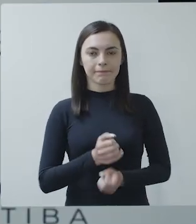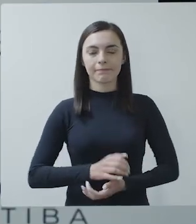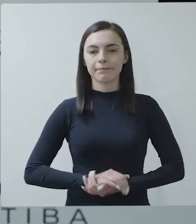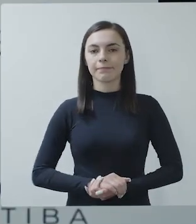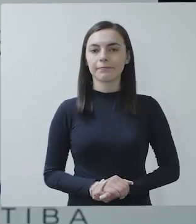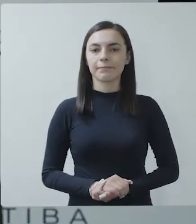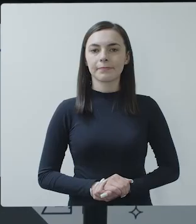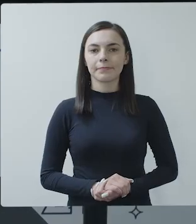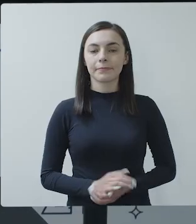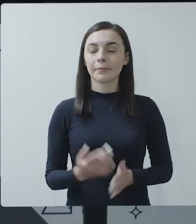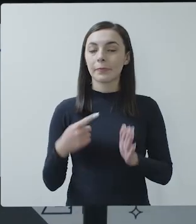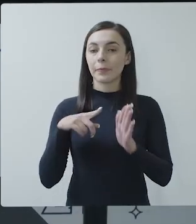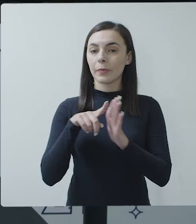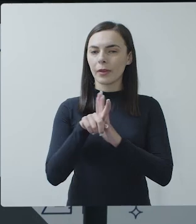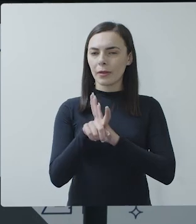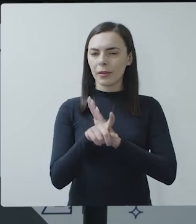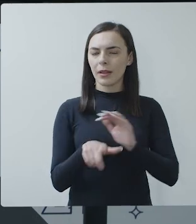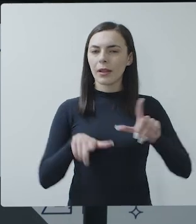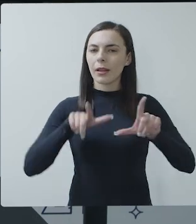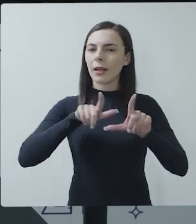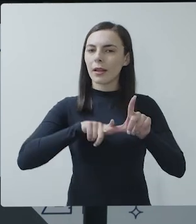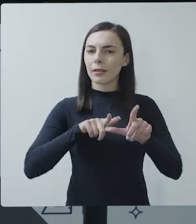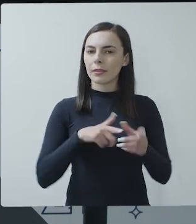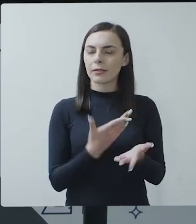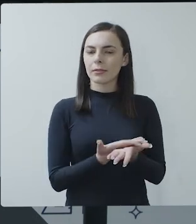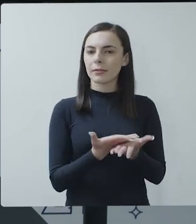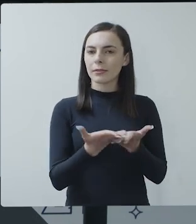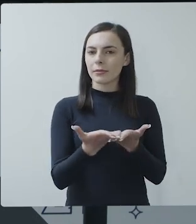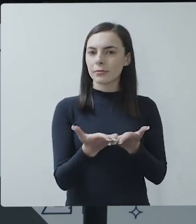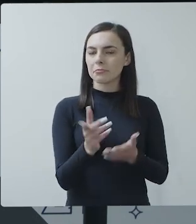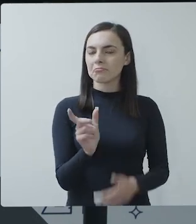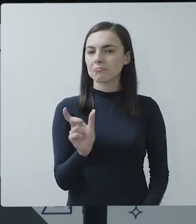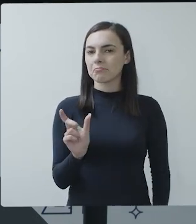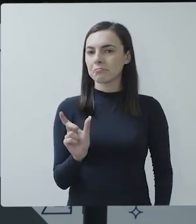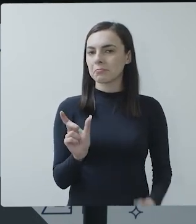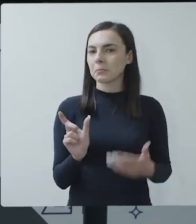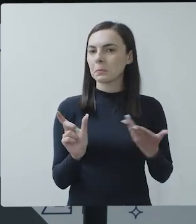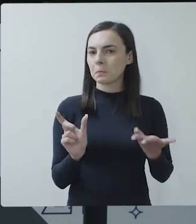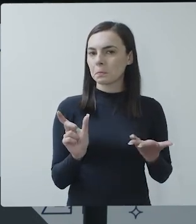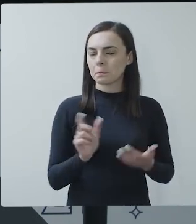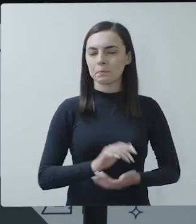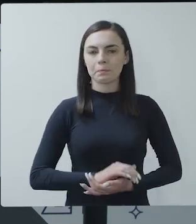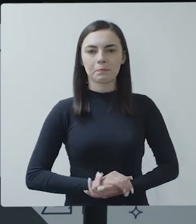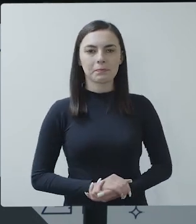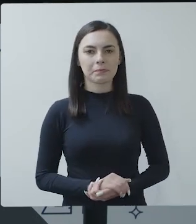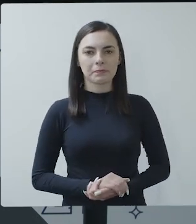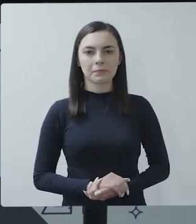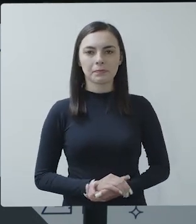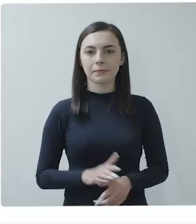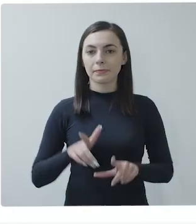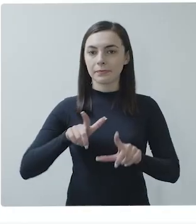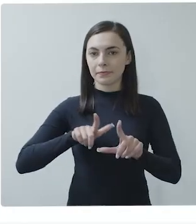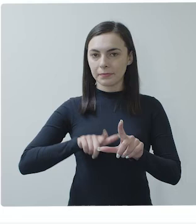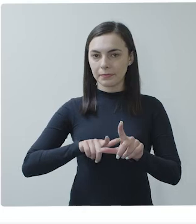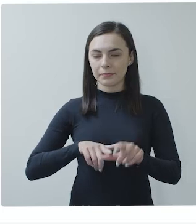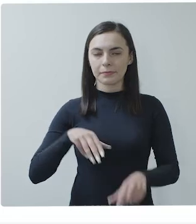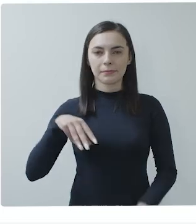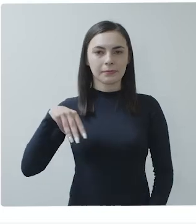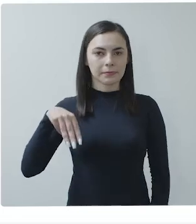letras. Qual é a letra que começa a palavra Mafalda? A